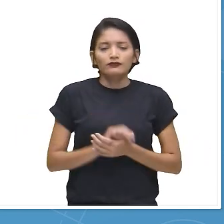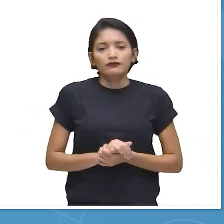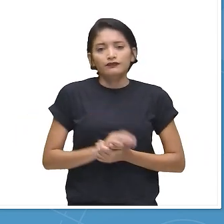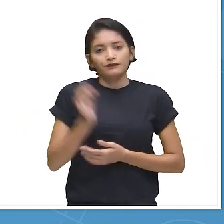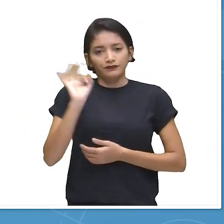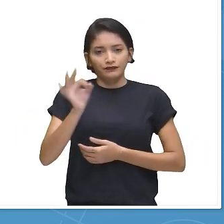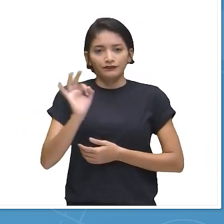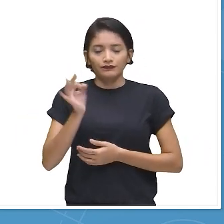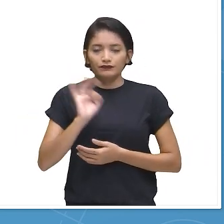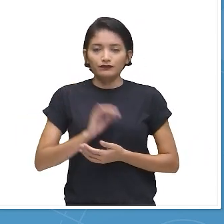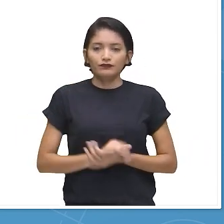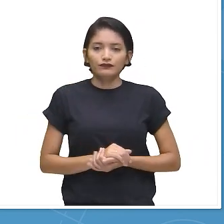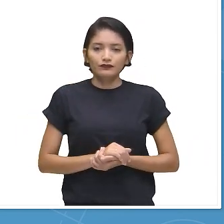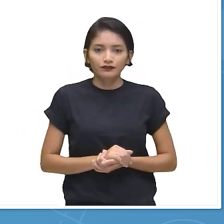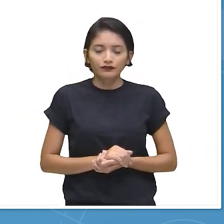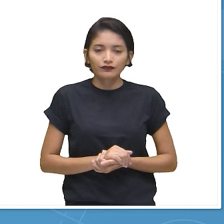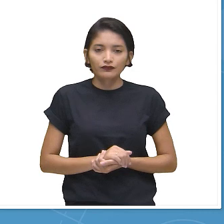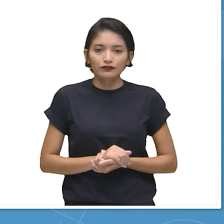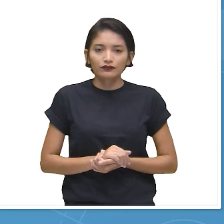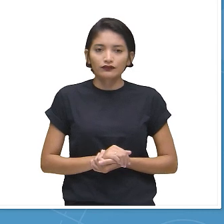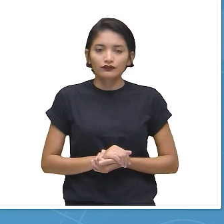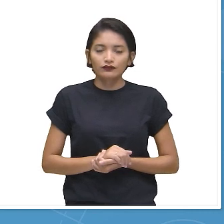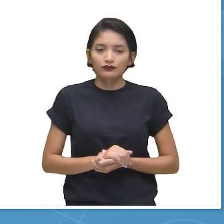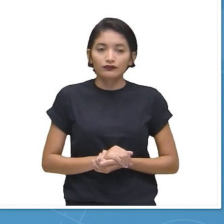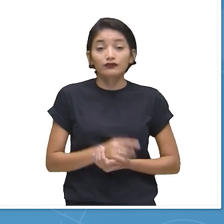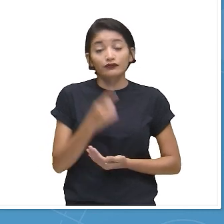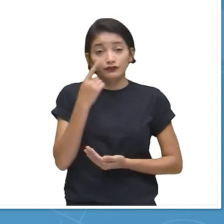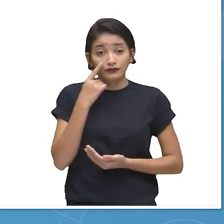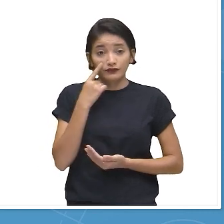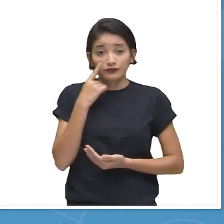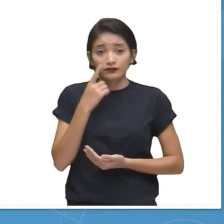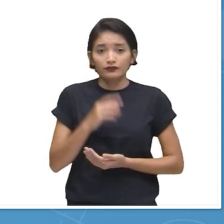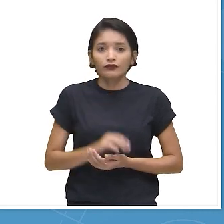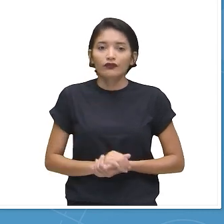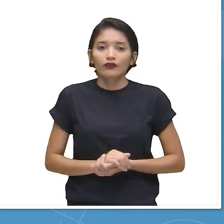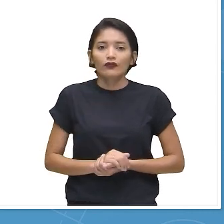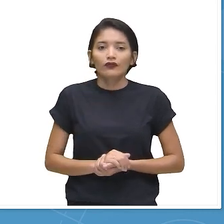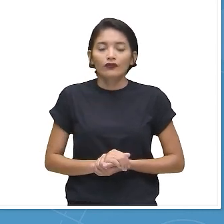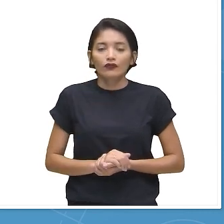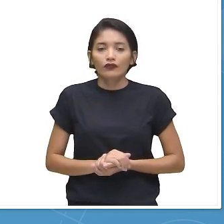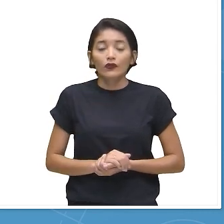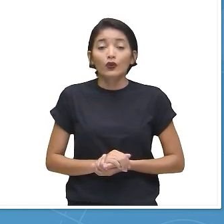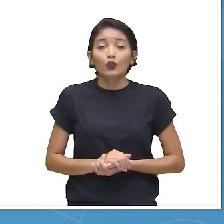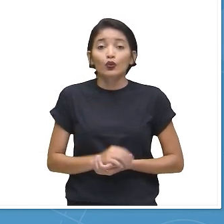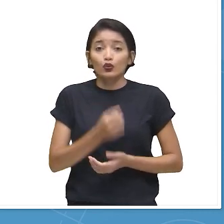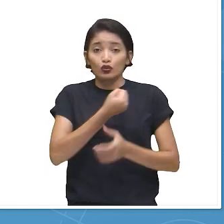certo? Então, vamos lá. Olha só, número de sílabas.